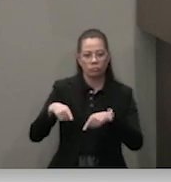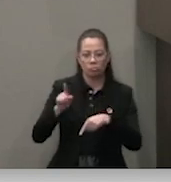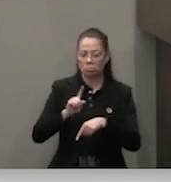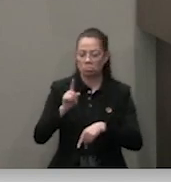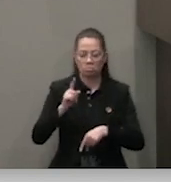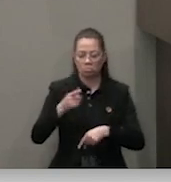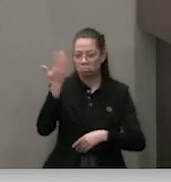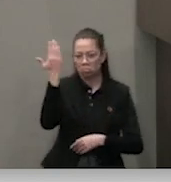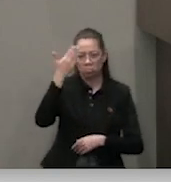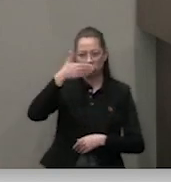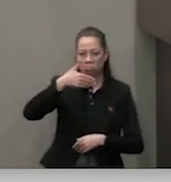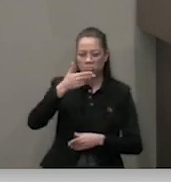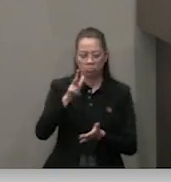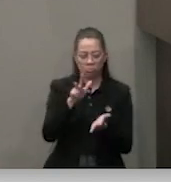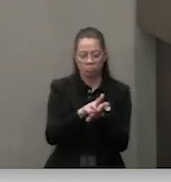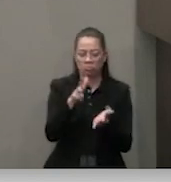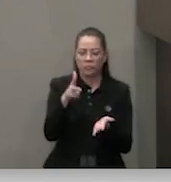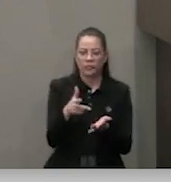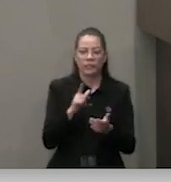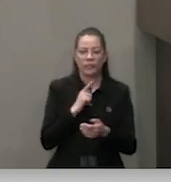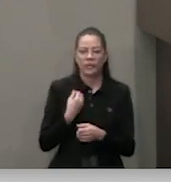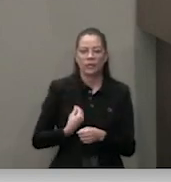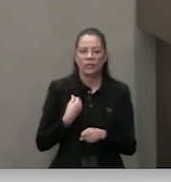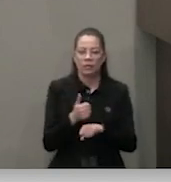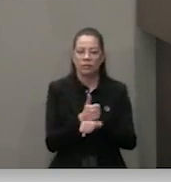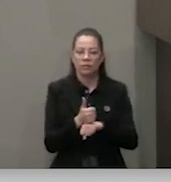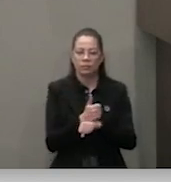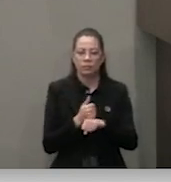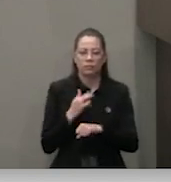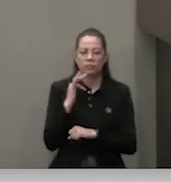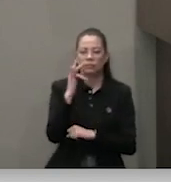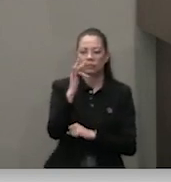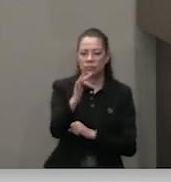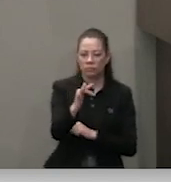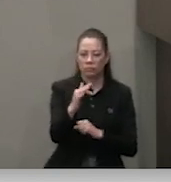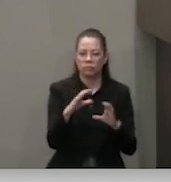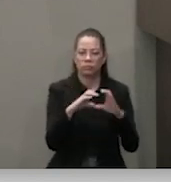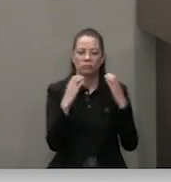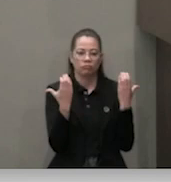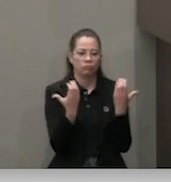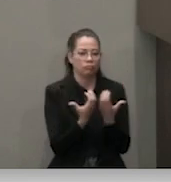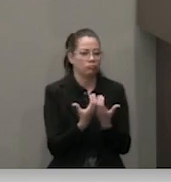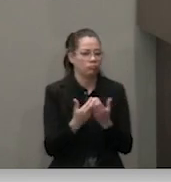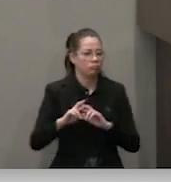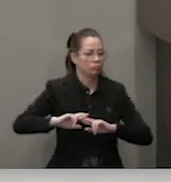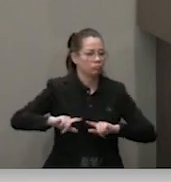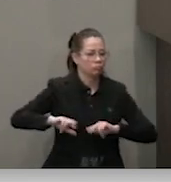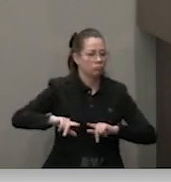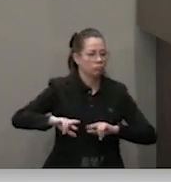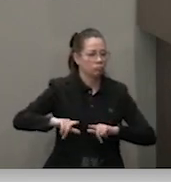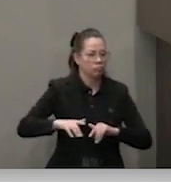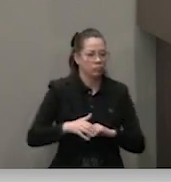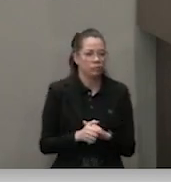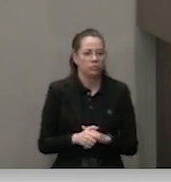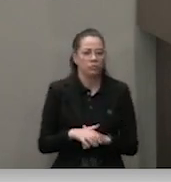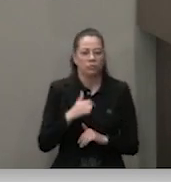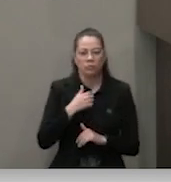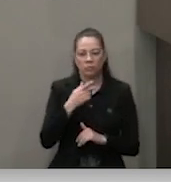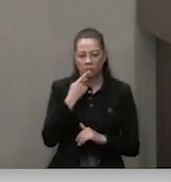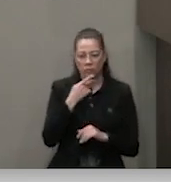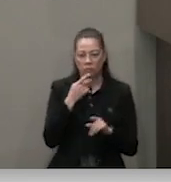aprovar mais um projeto para dizer que tem profissional e lá na ponta a comunidade não está sendo atendida falava